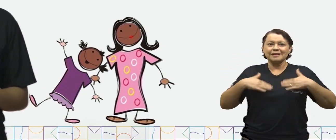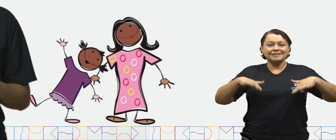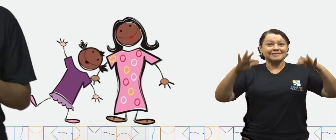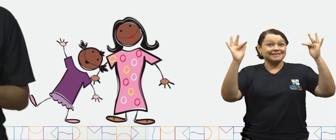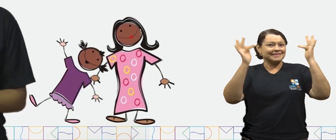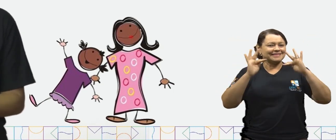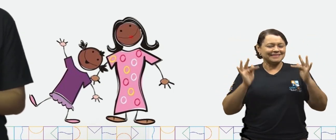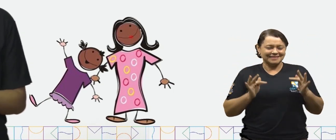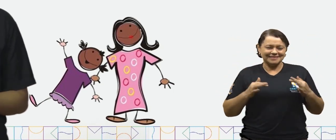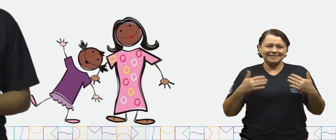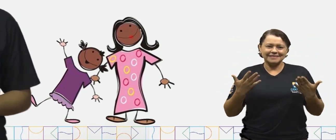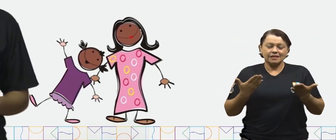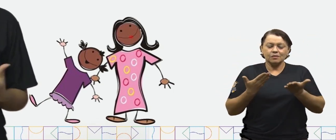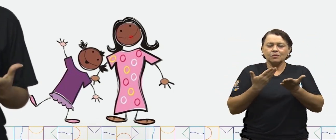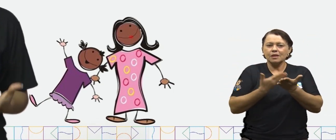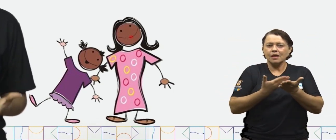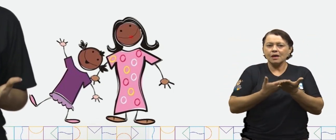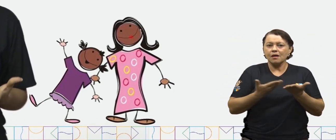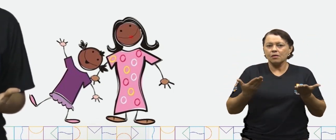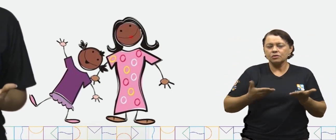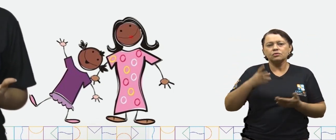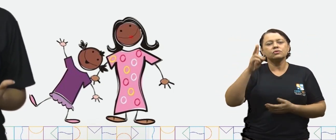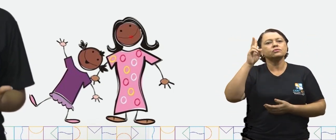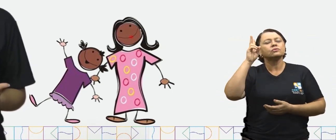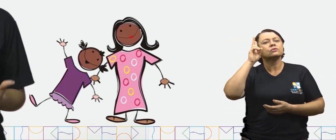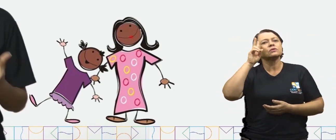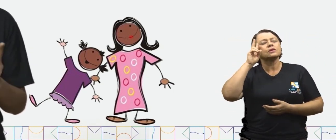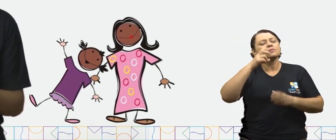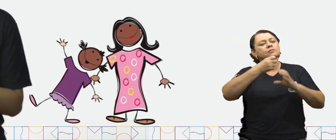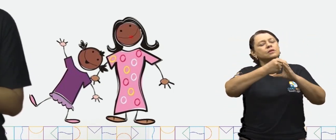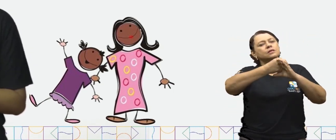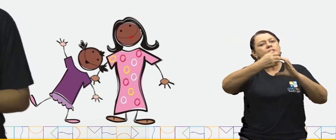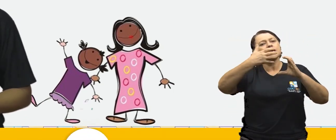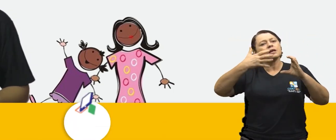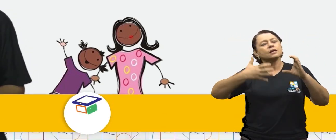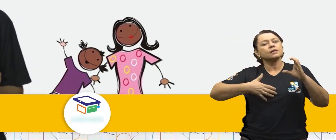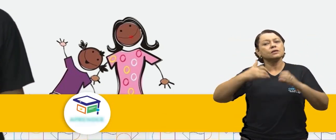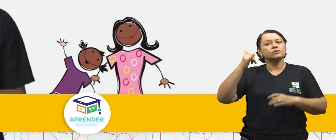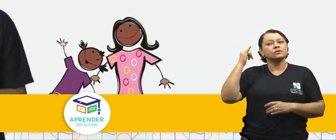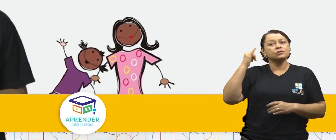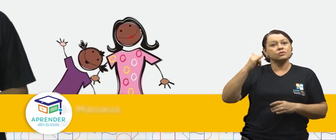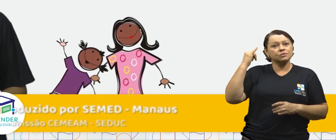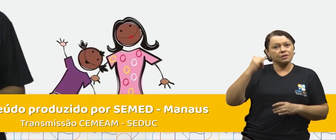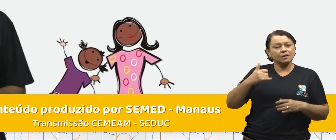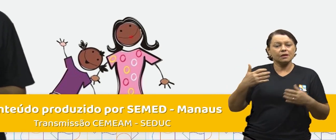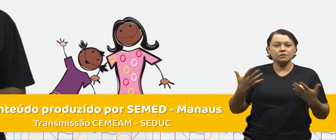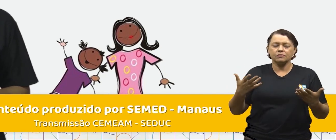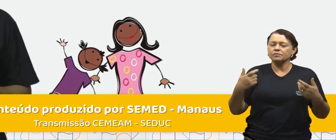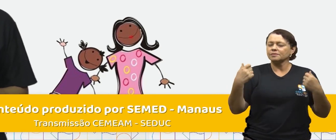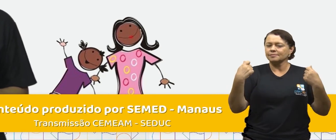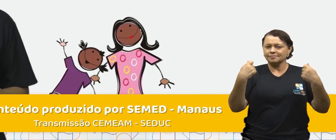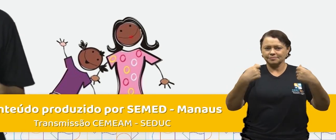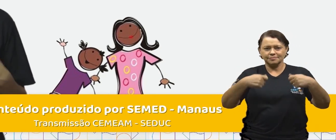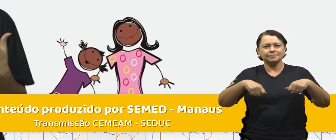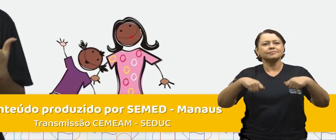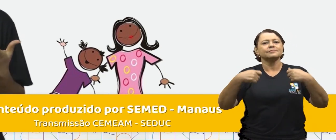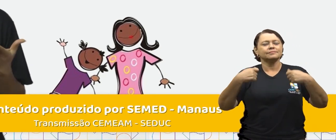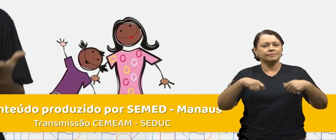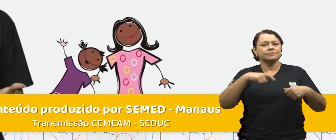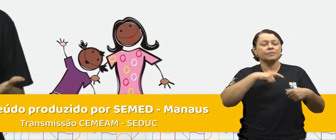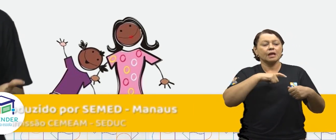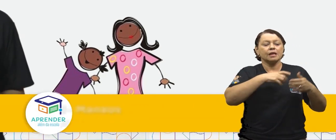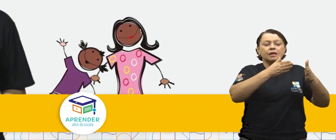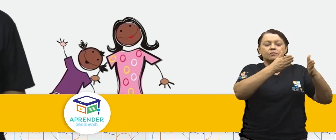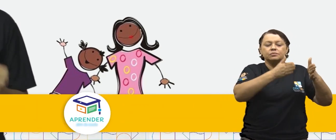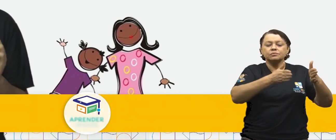animada. E mais ainda, ao longo da aula de hoje, relembramos as características de uma narrativa e como